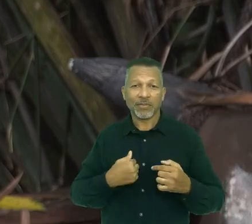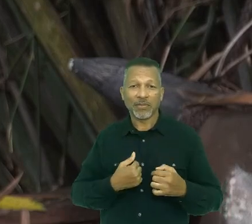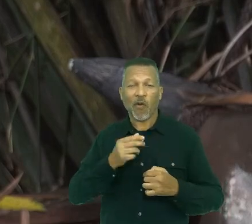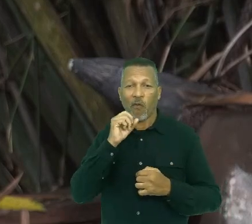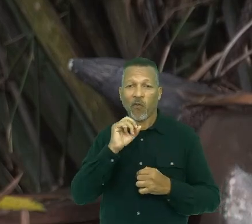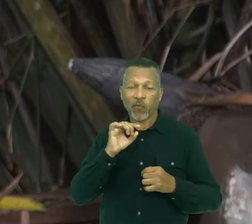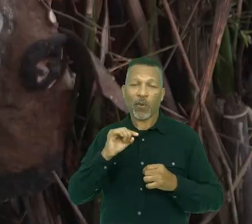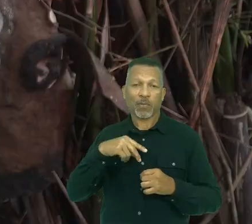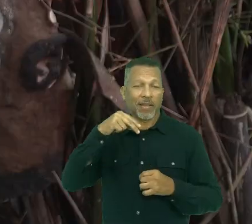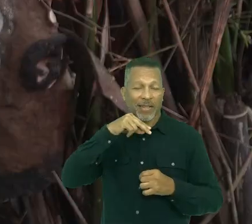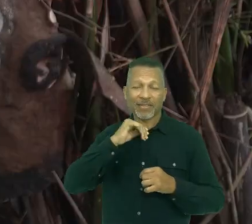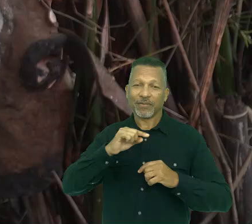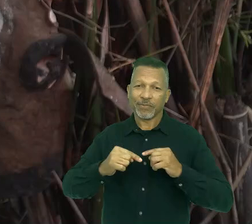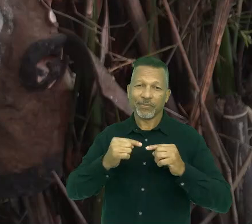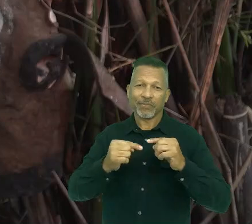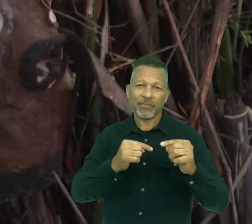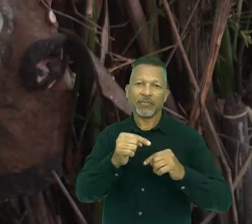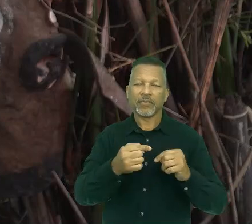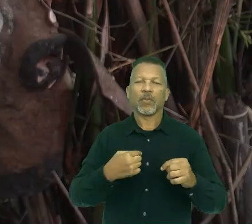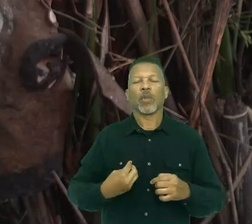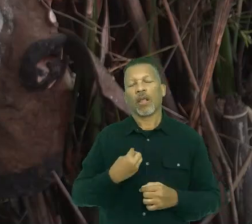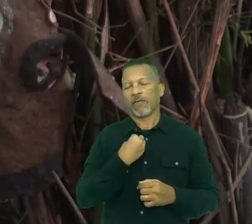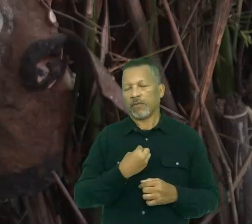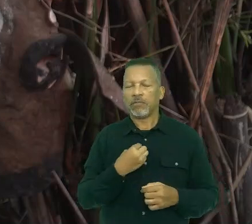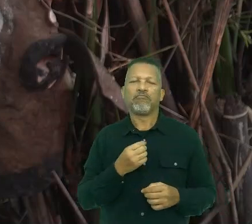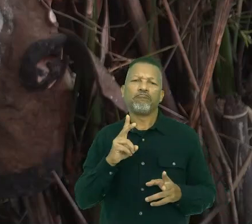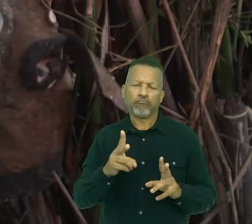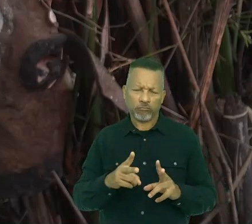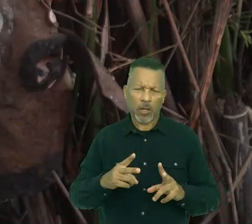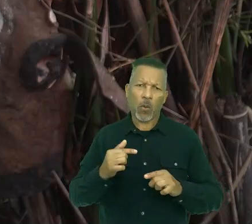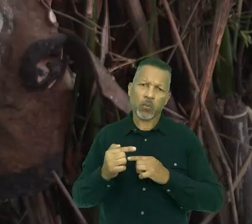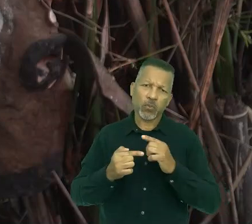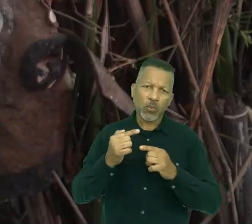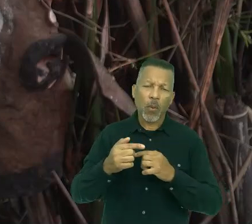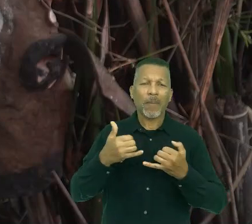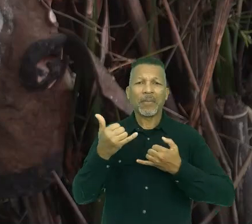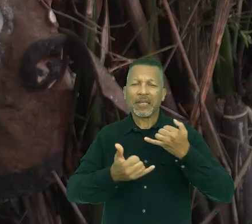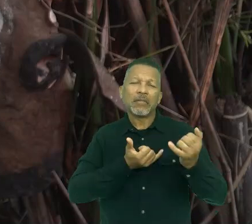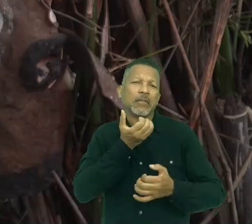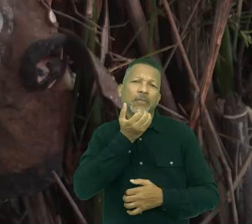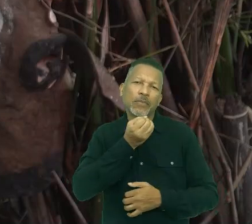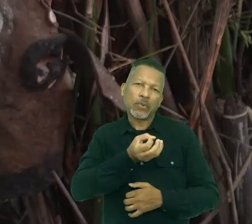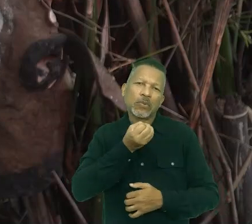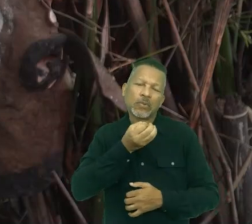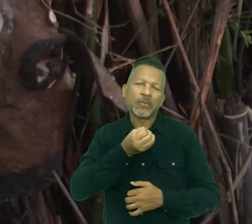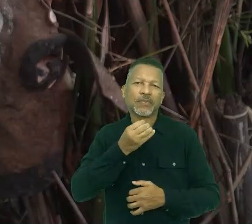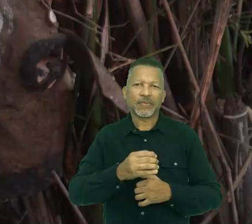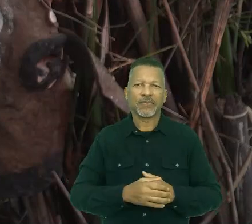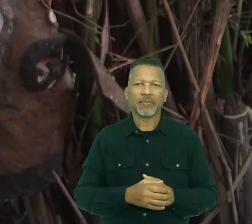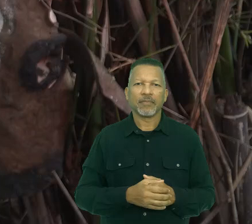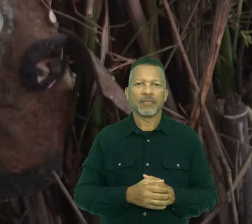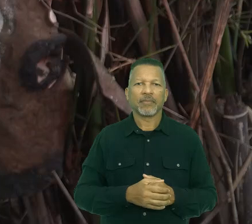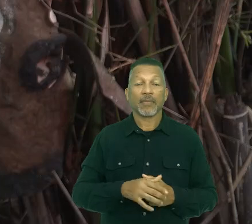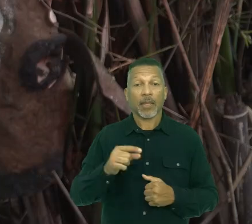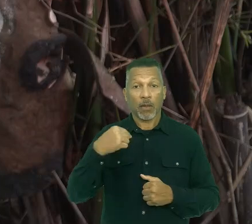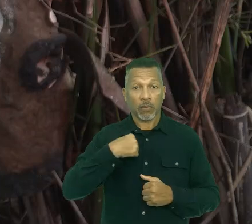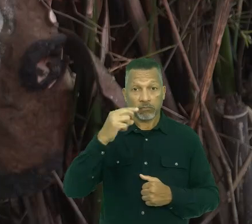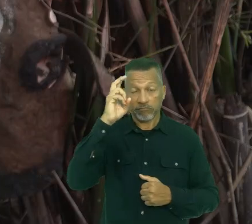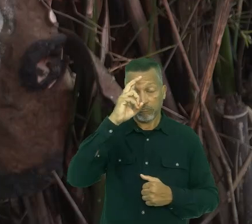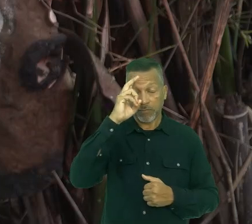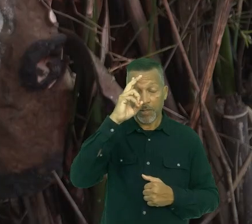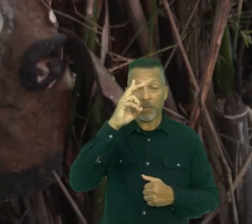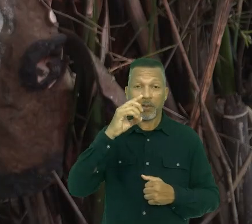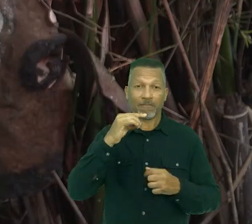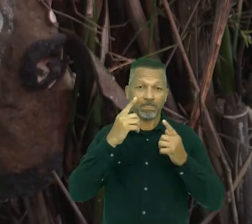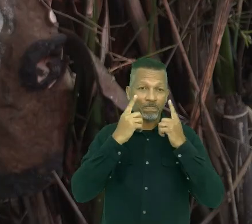para neto. Toda a vida a gente tem a tradição certa, né? Brincadeira boa. E quando eu lembro, eu